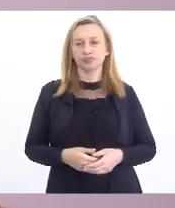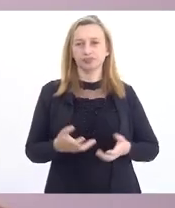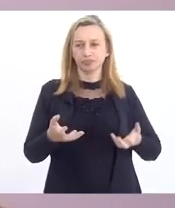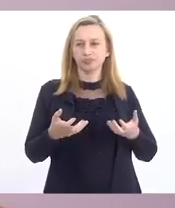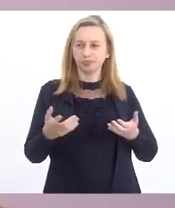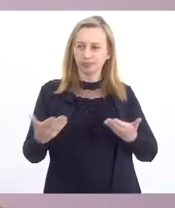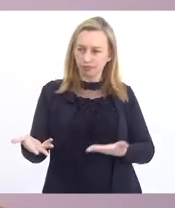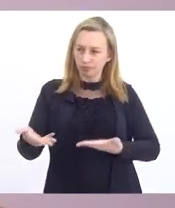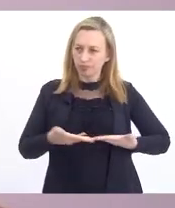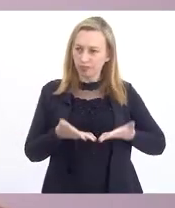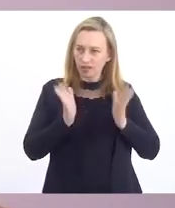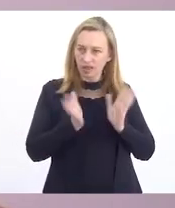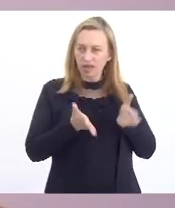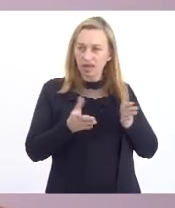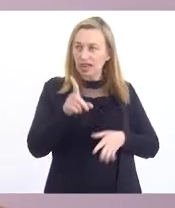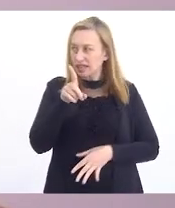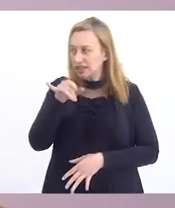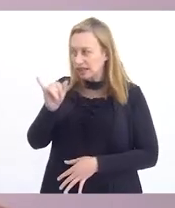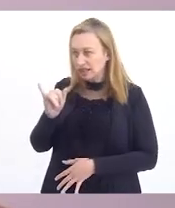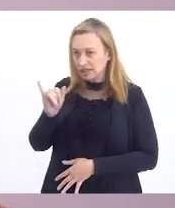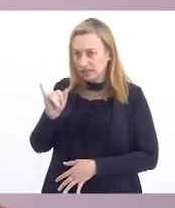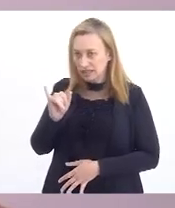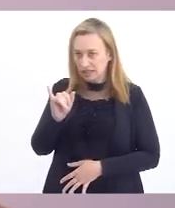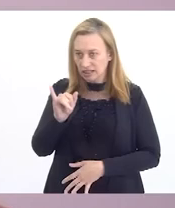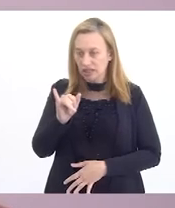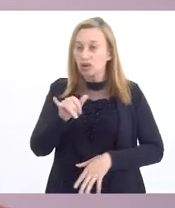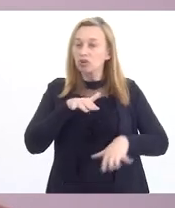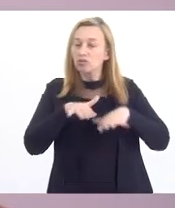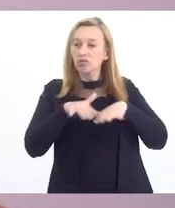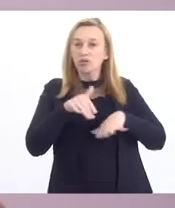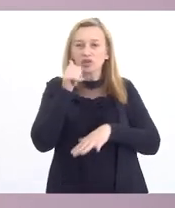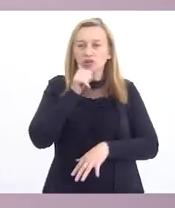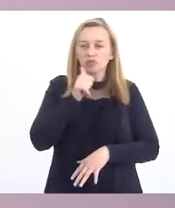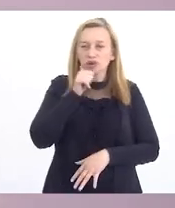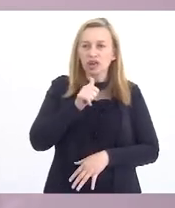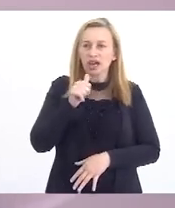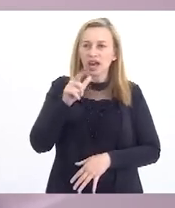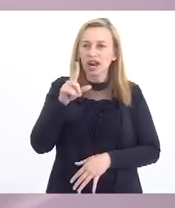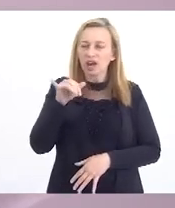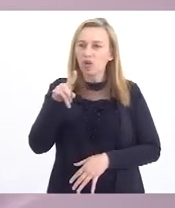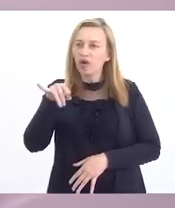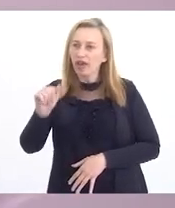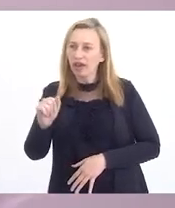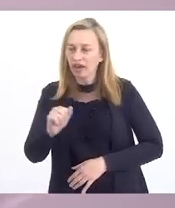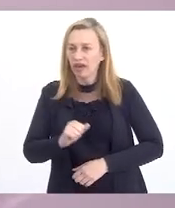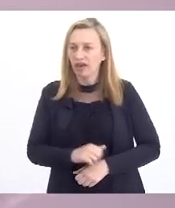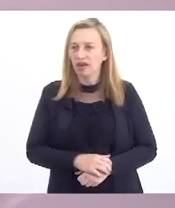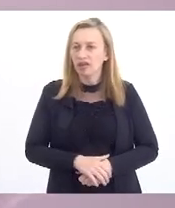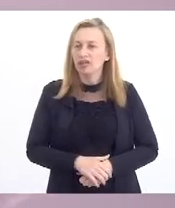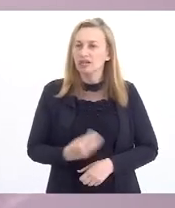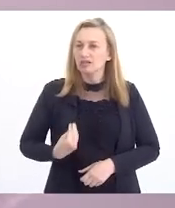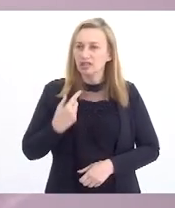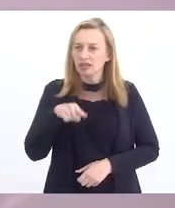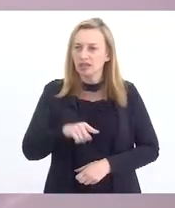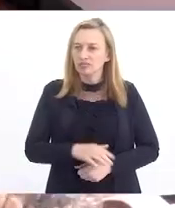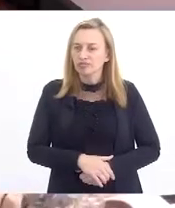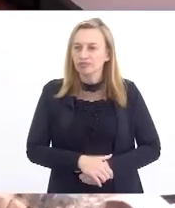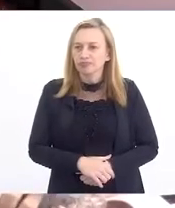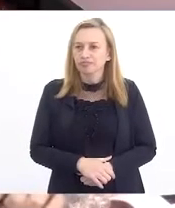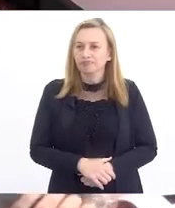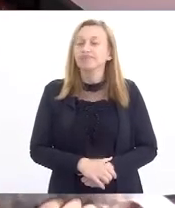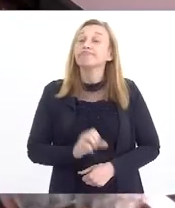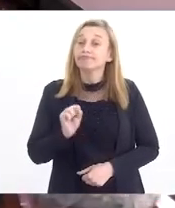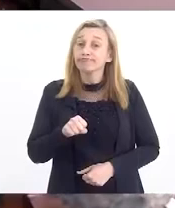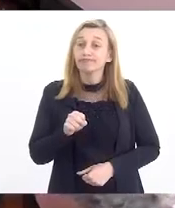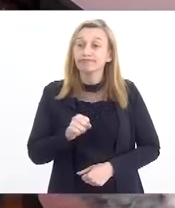convidar a Dani Luiz, que é do Movimento de Mulheres da Lagoinha. está presente aí?